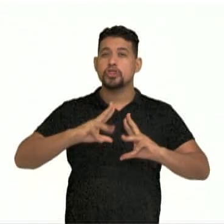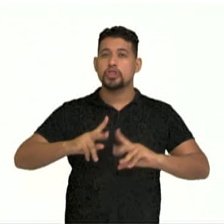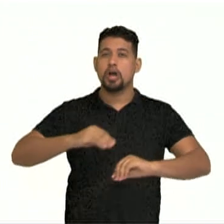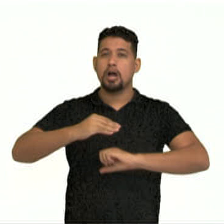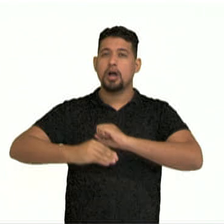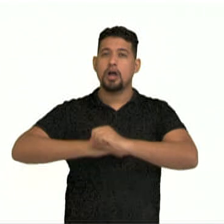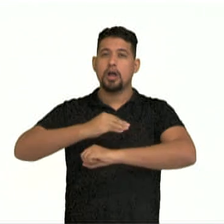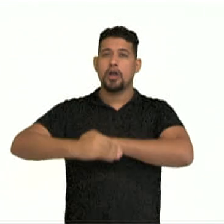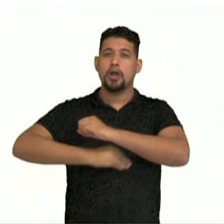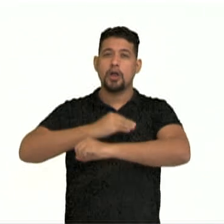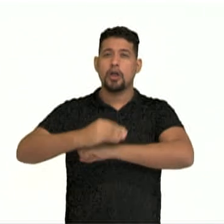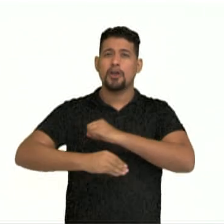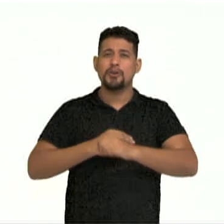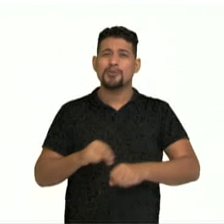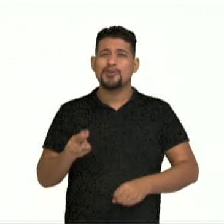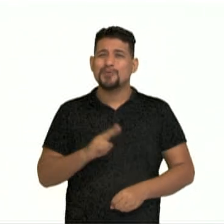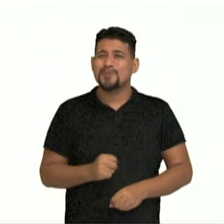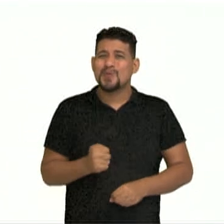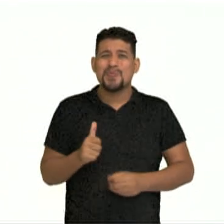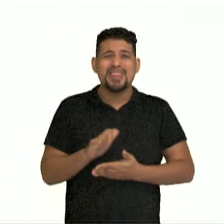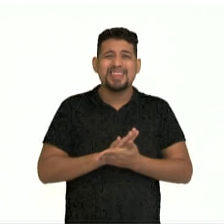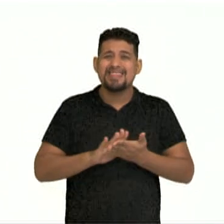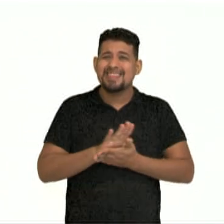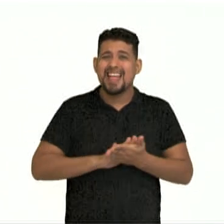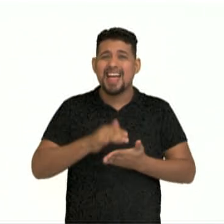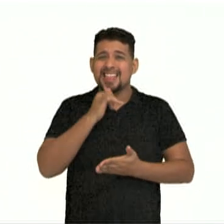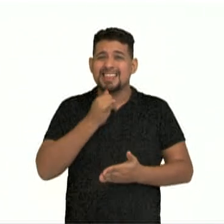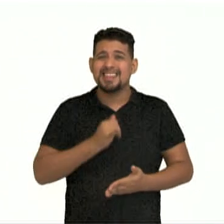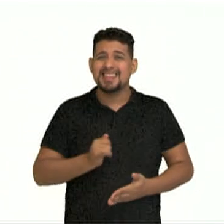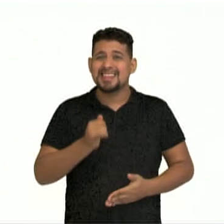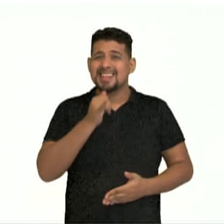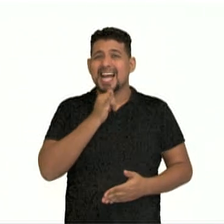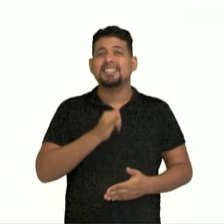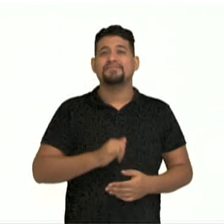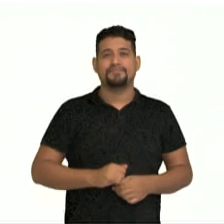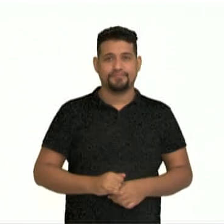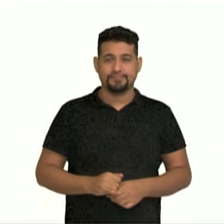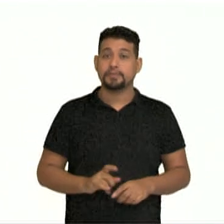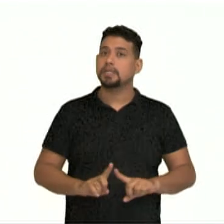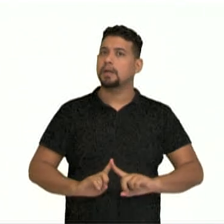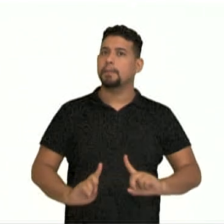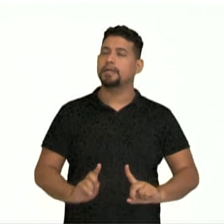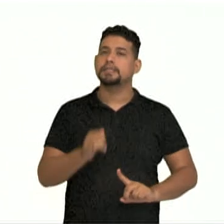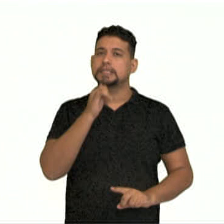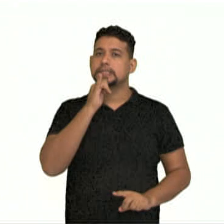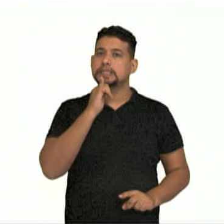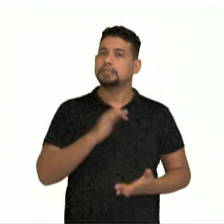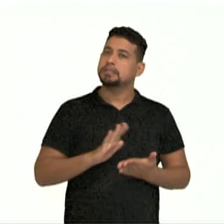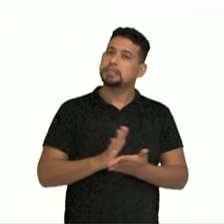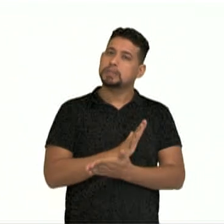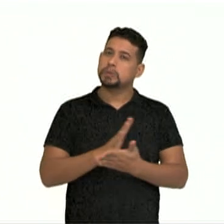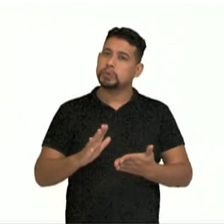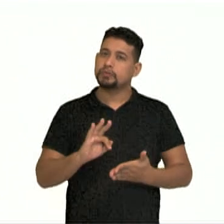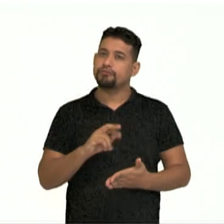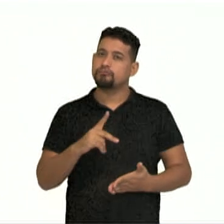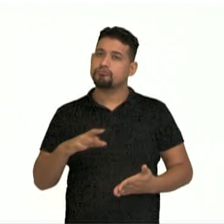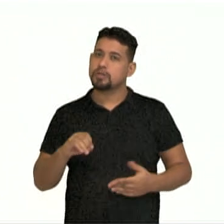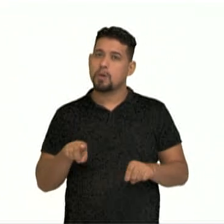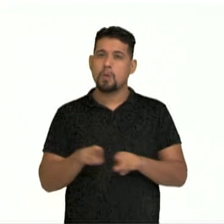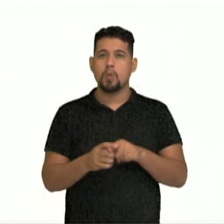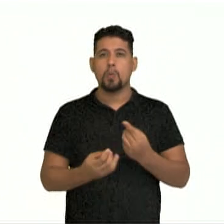ele conduz quase nada de calor e de eletricidade, tá? Elevados pontos de fusão e